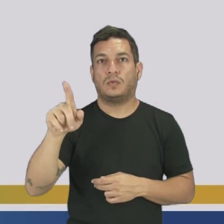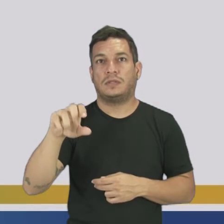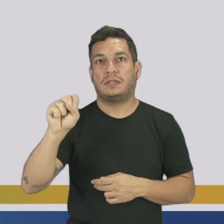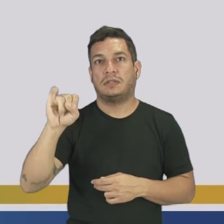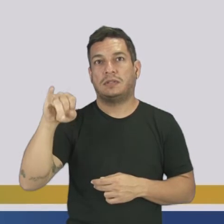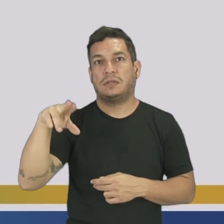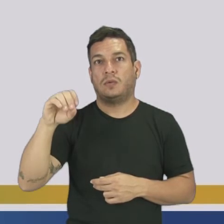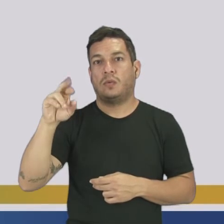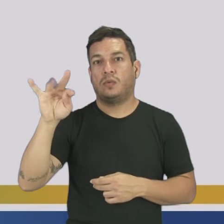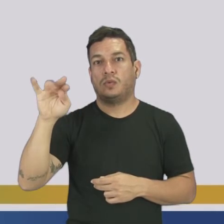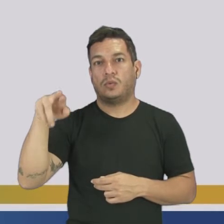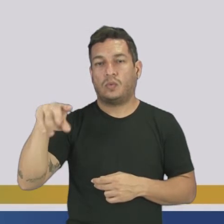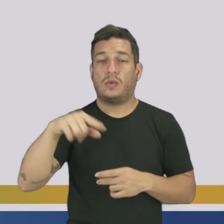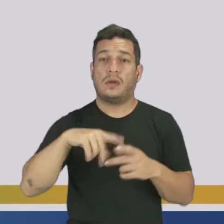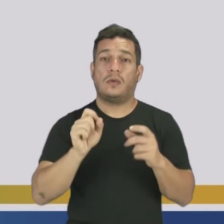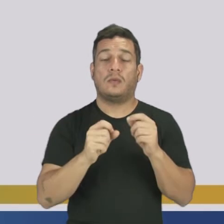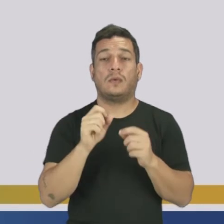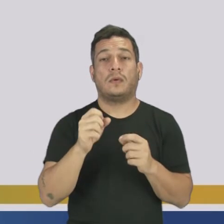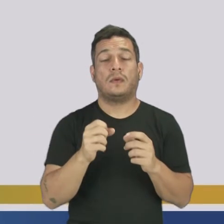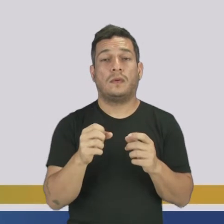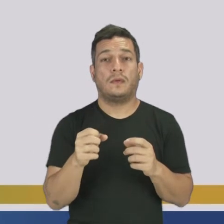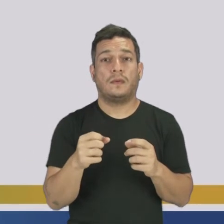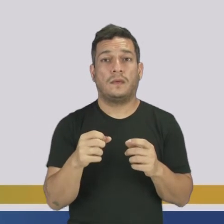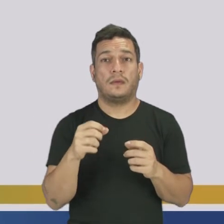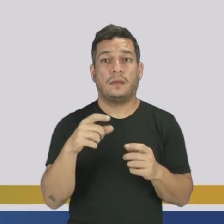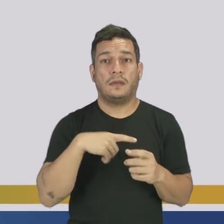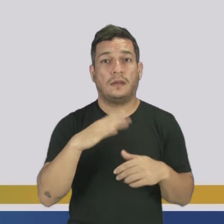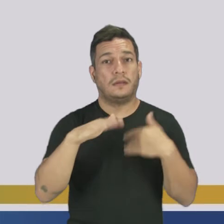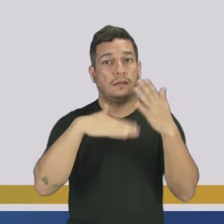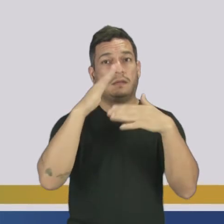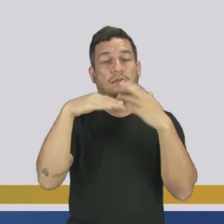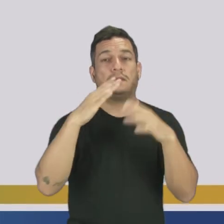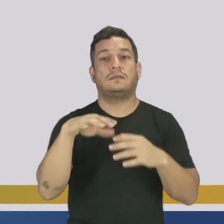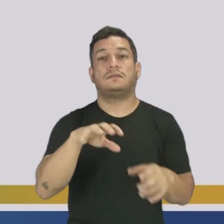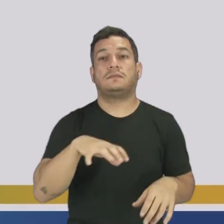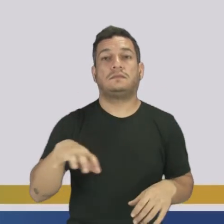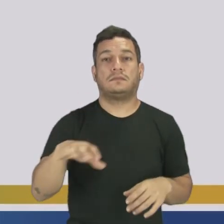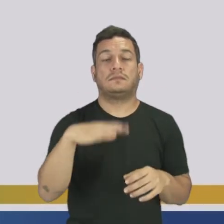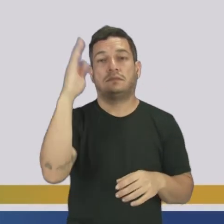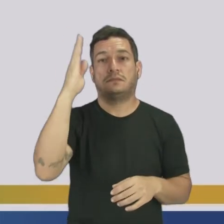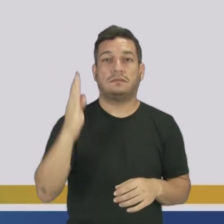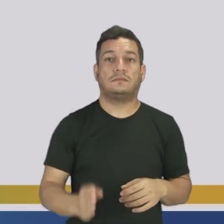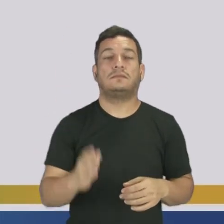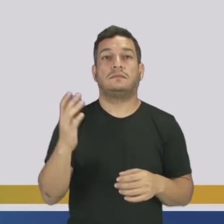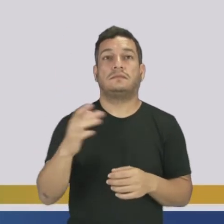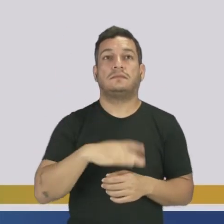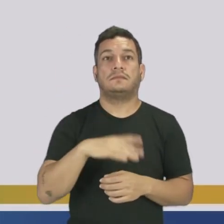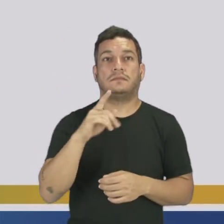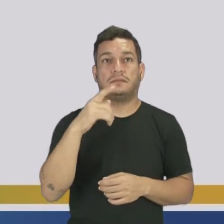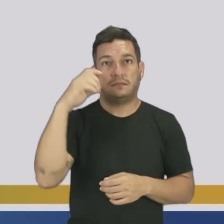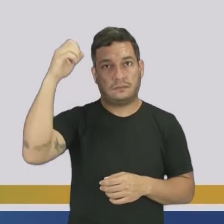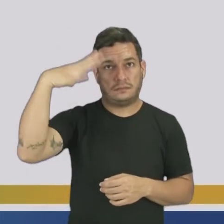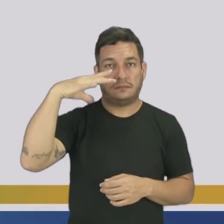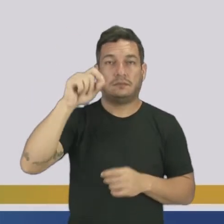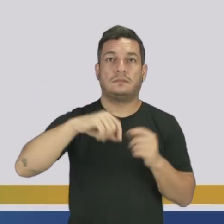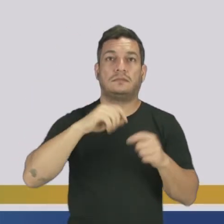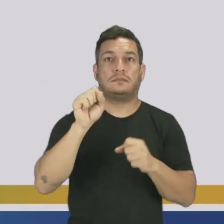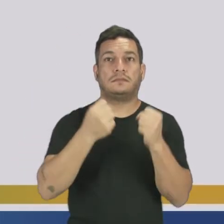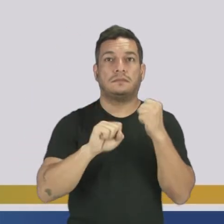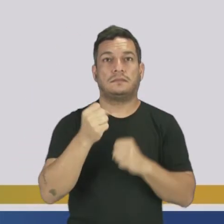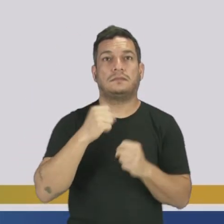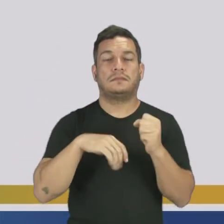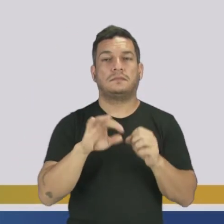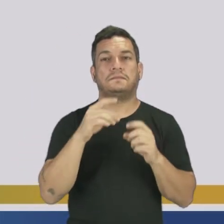a mais nova fonte de luz síncrotron a ser desenvolvida em território brasileiro. As fontes de luz síncrotron são máquinas